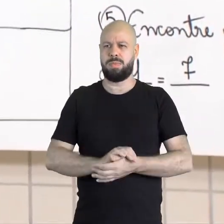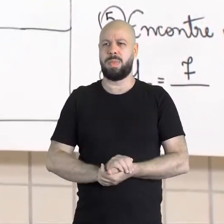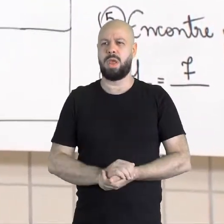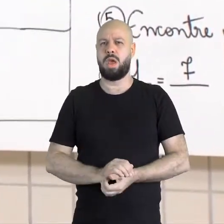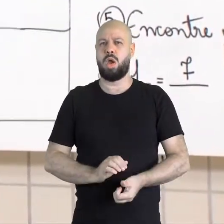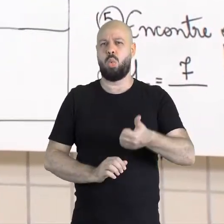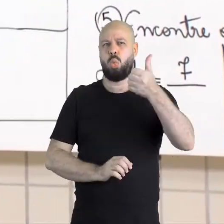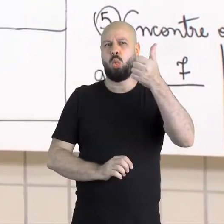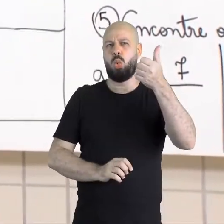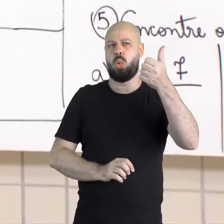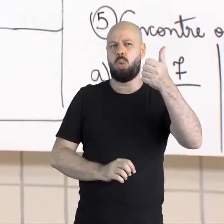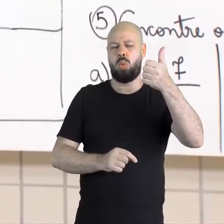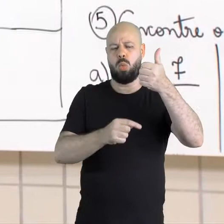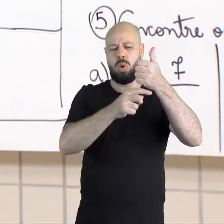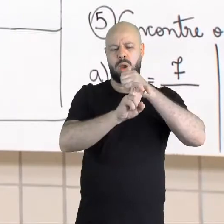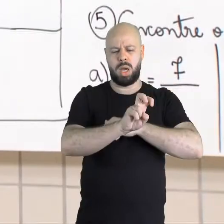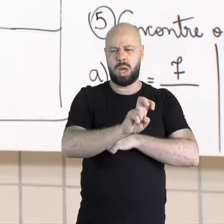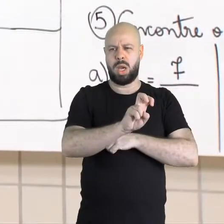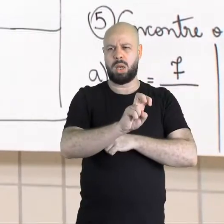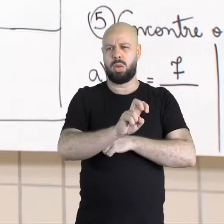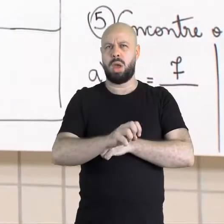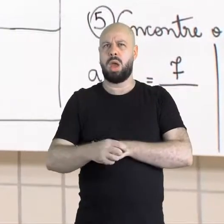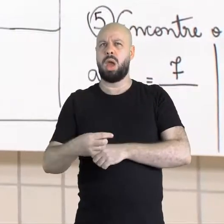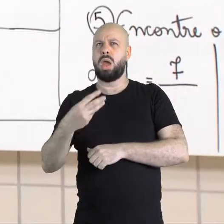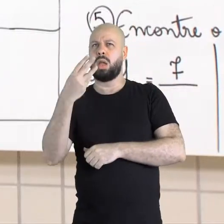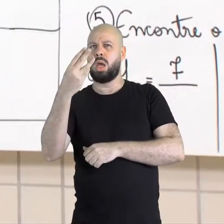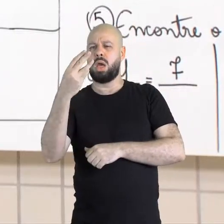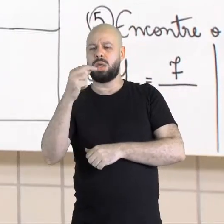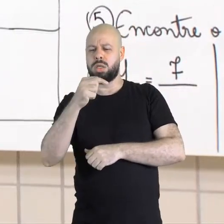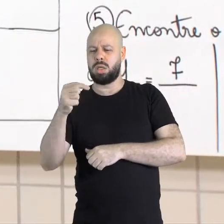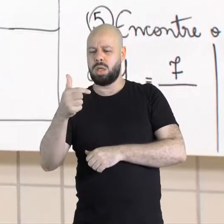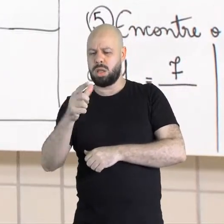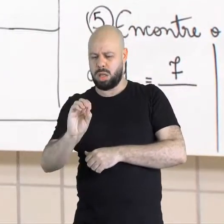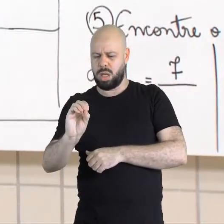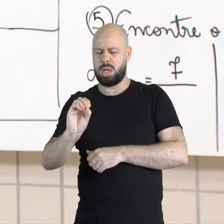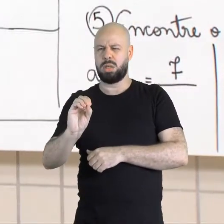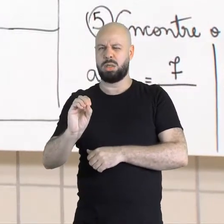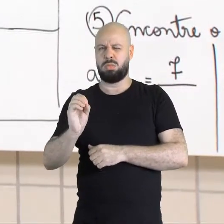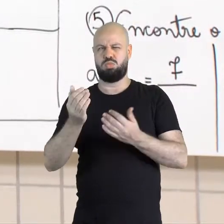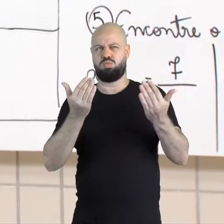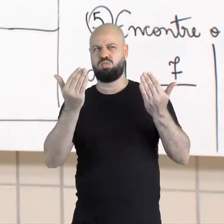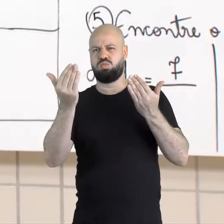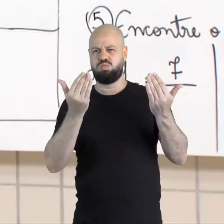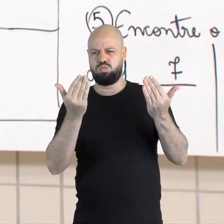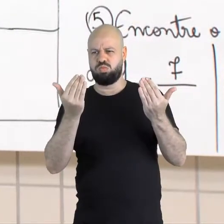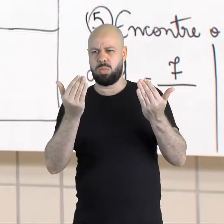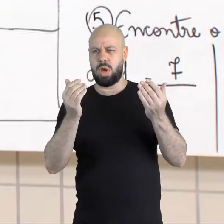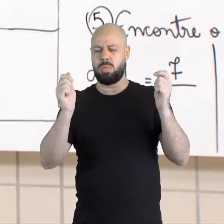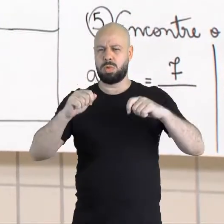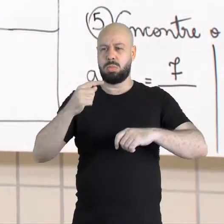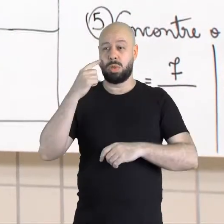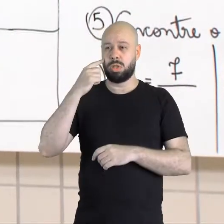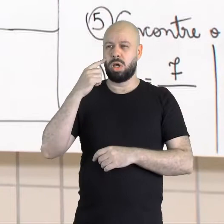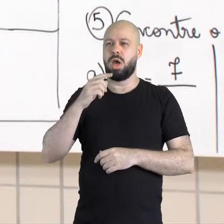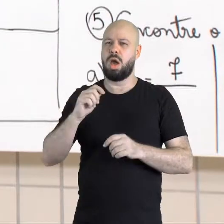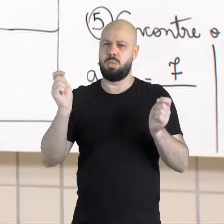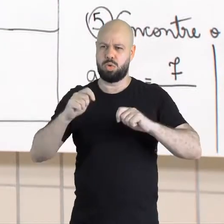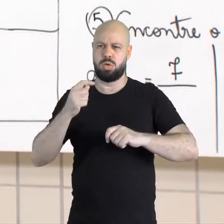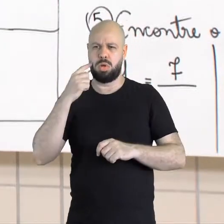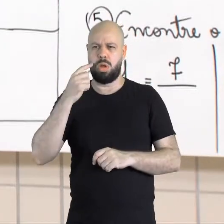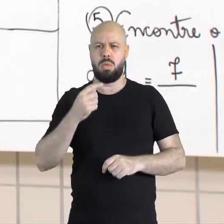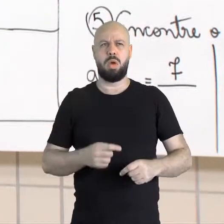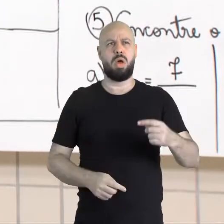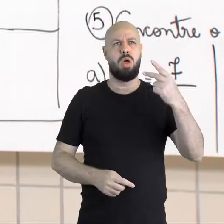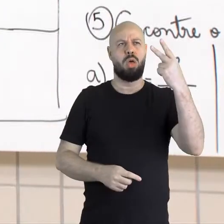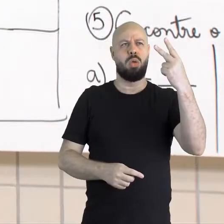1/5 e 3/10. Será que eles são equivalentes? Para eu saber, vou multiplicar aqui, ó. 2